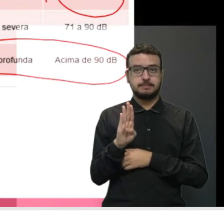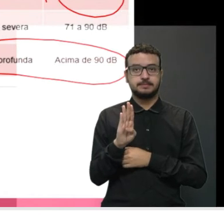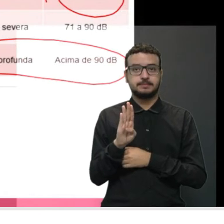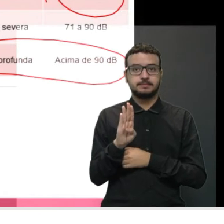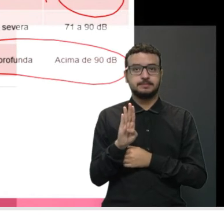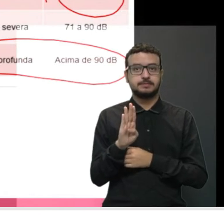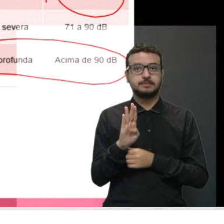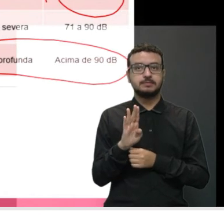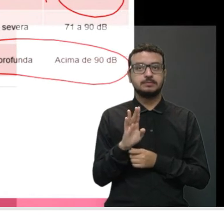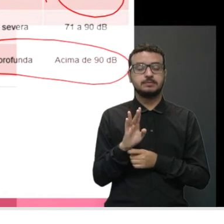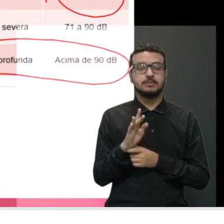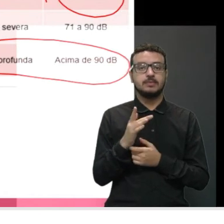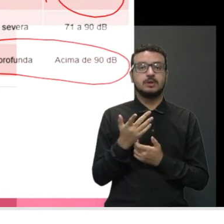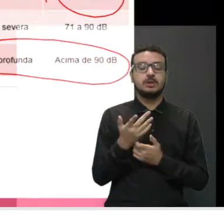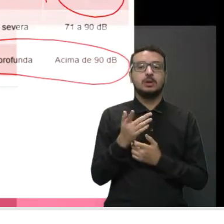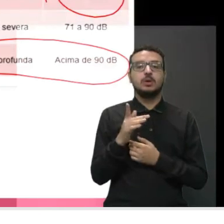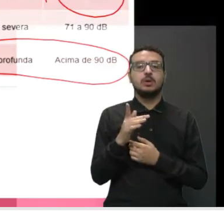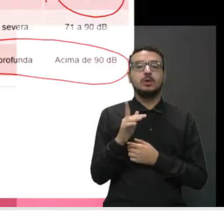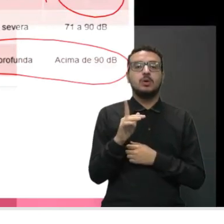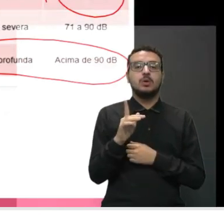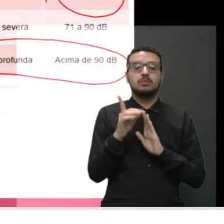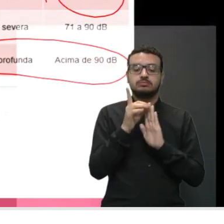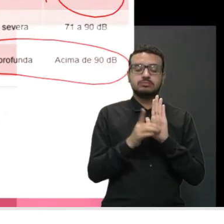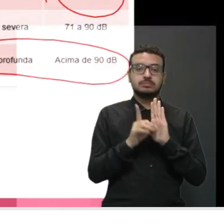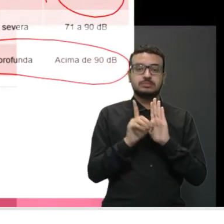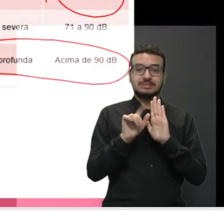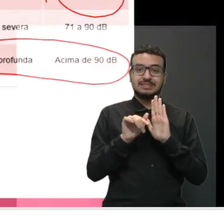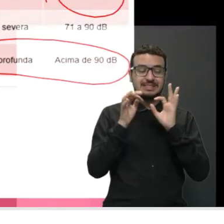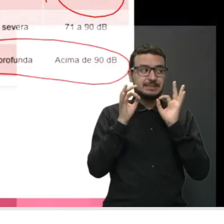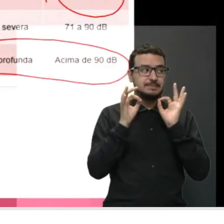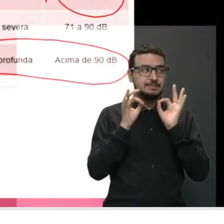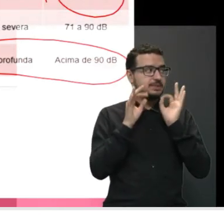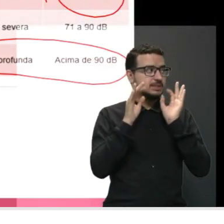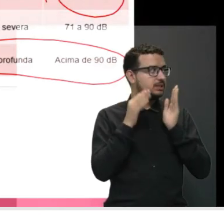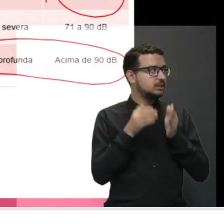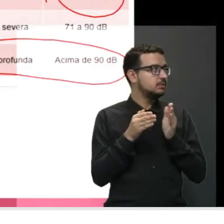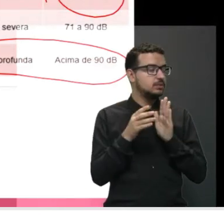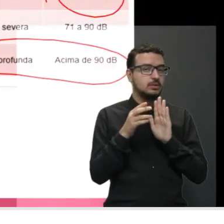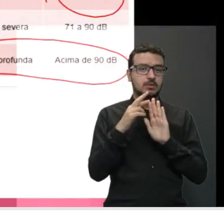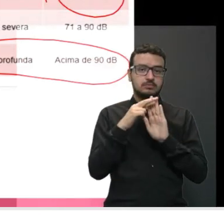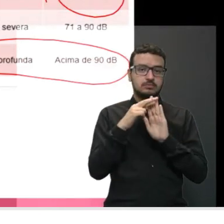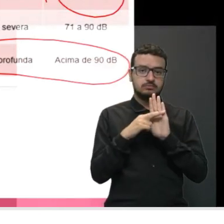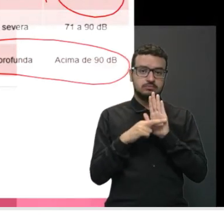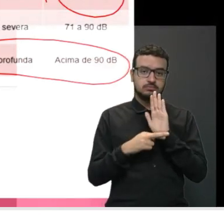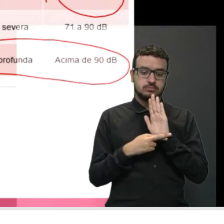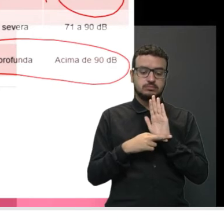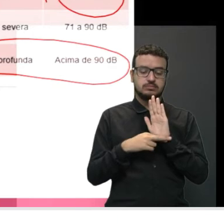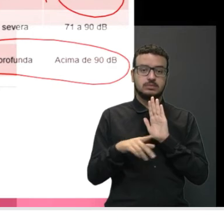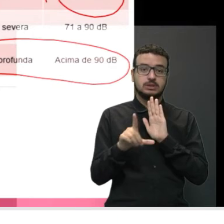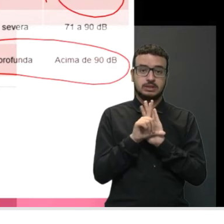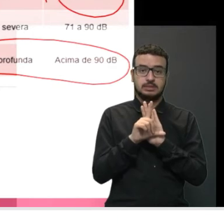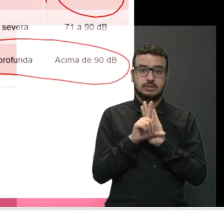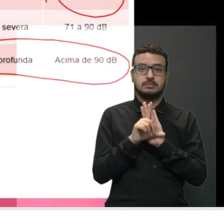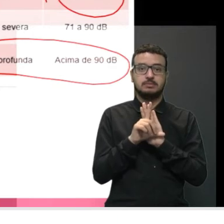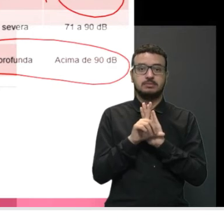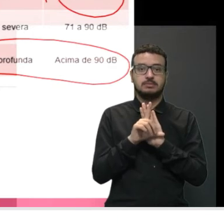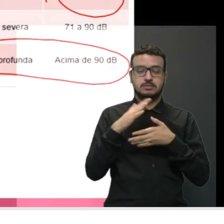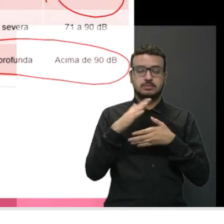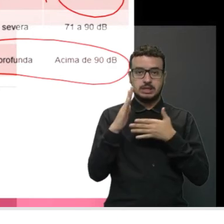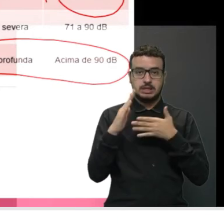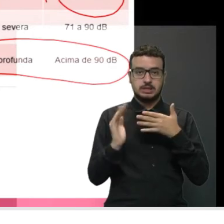está regulamentando uma língua, que é a Libras. Por que ele coloca somente a partir de 41 decibéis e não